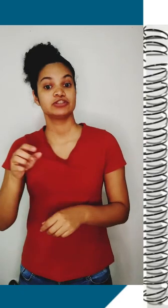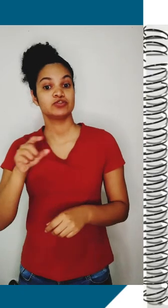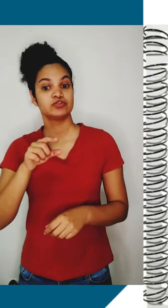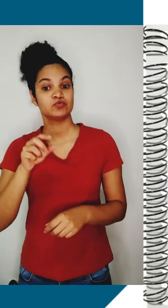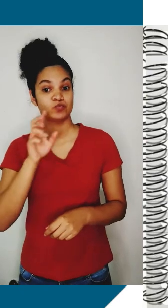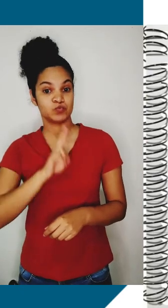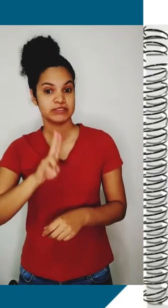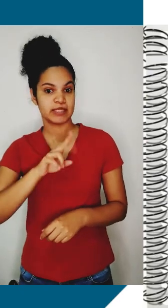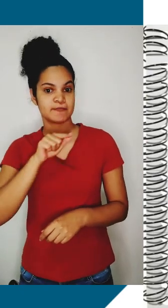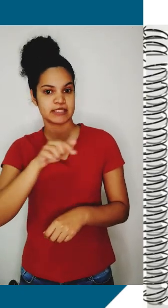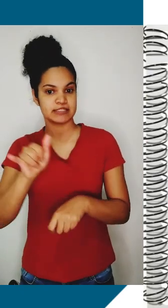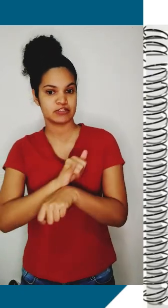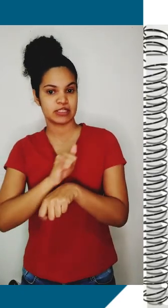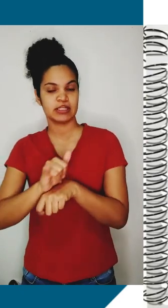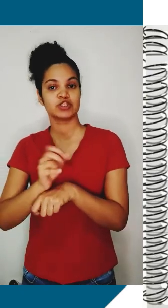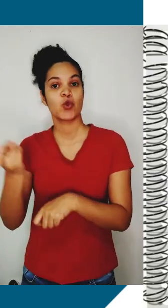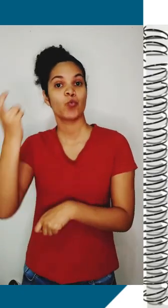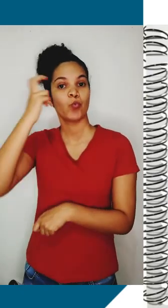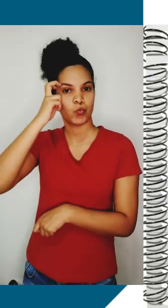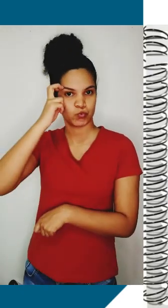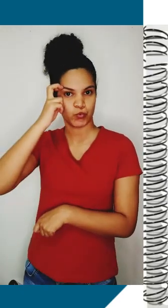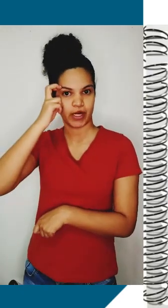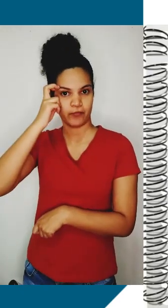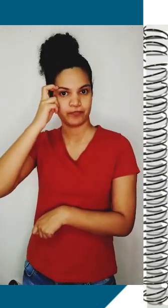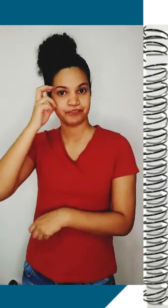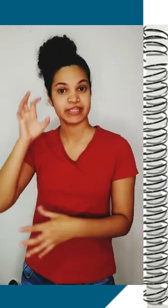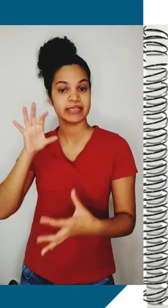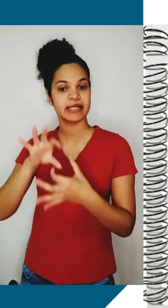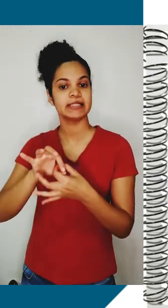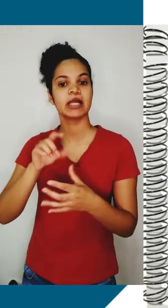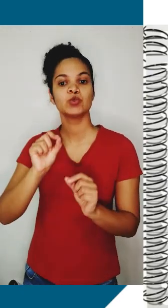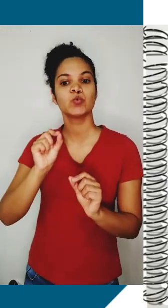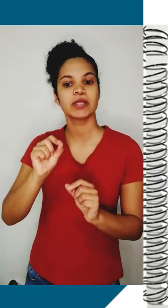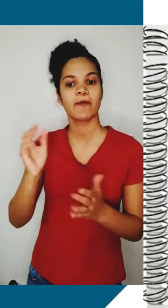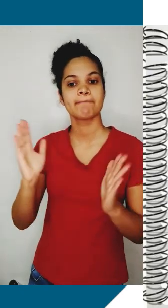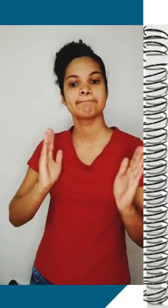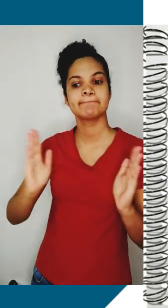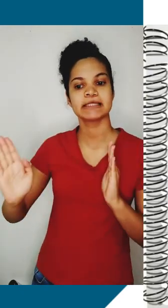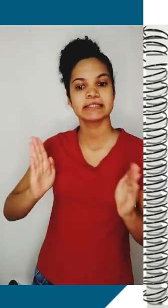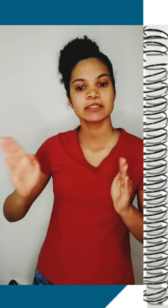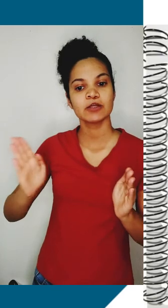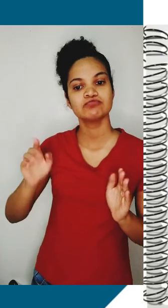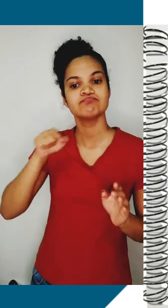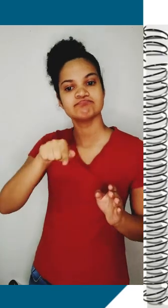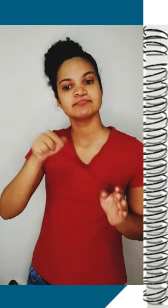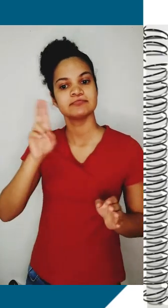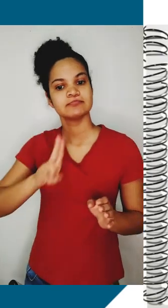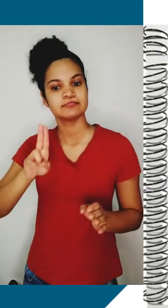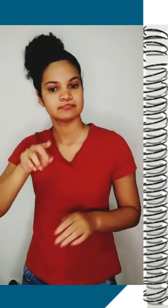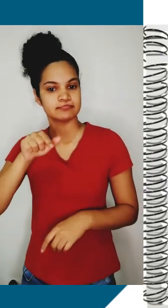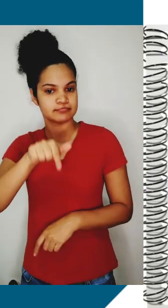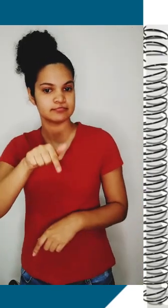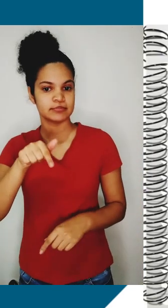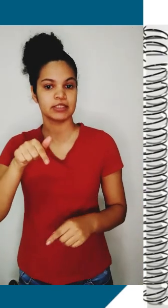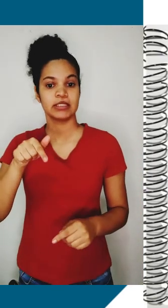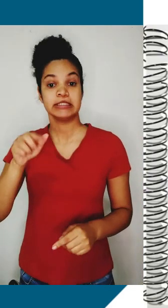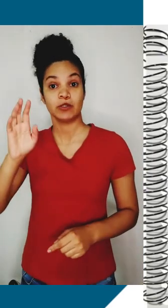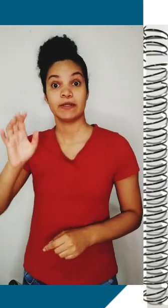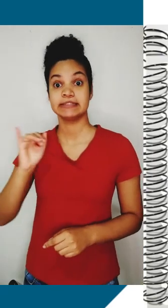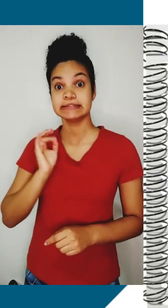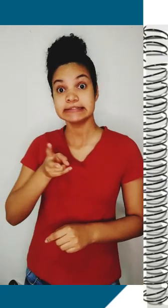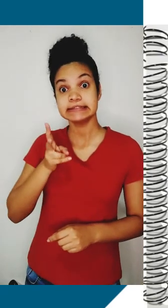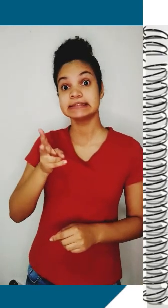cultural. Além disso, a gente tem ali aquele período que vai fazer a relação dessa referência com o tema. Então, é